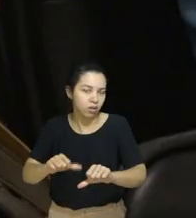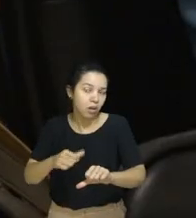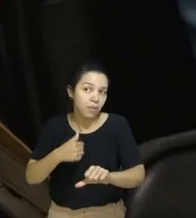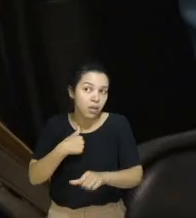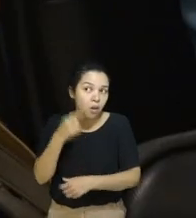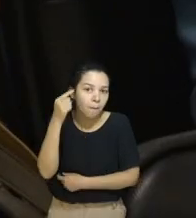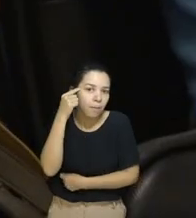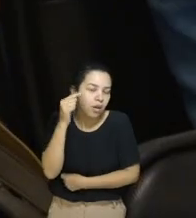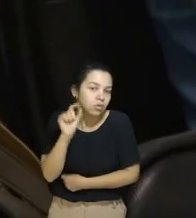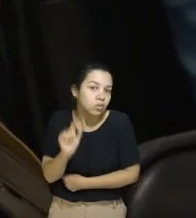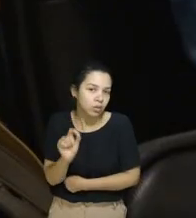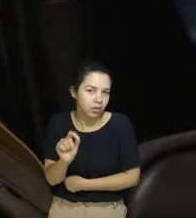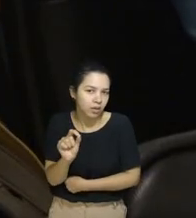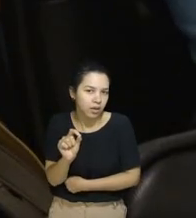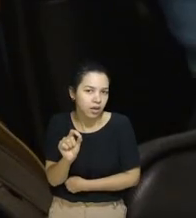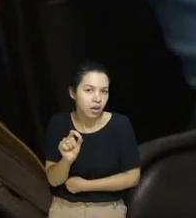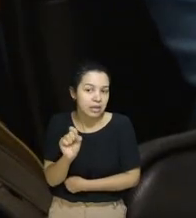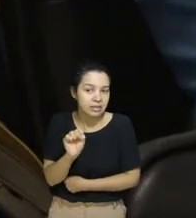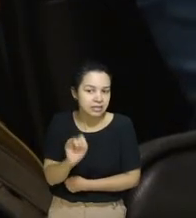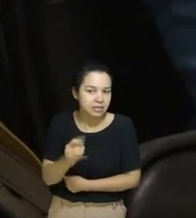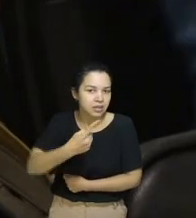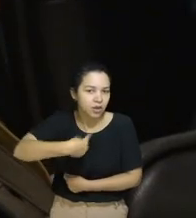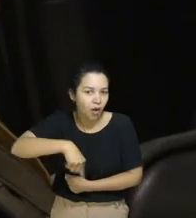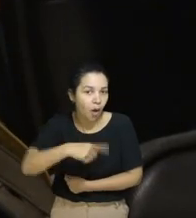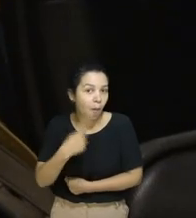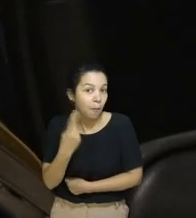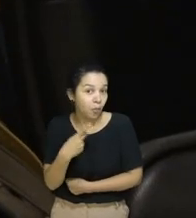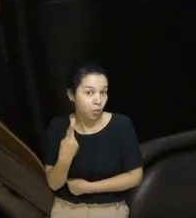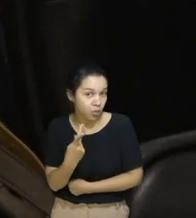se a gente não tiver políticas públicas, é uma